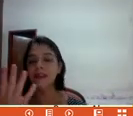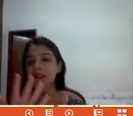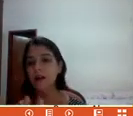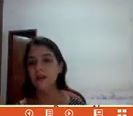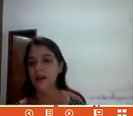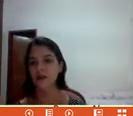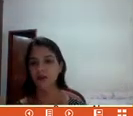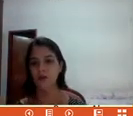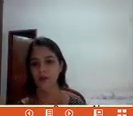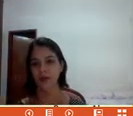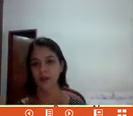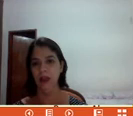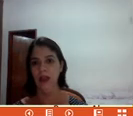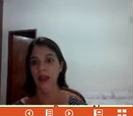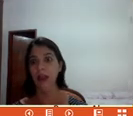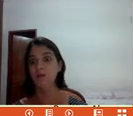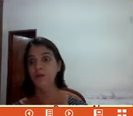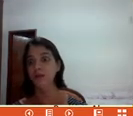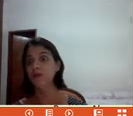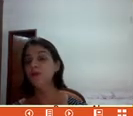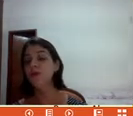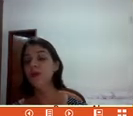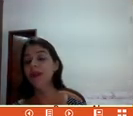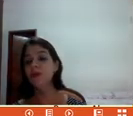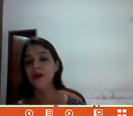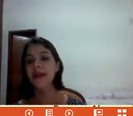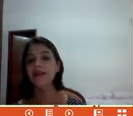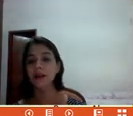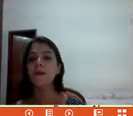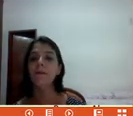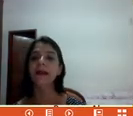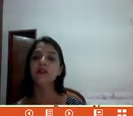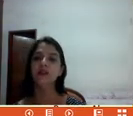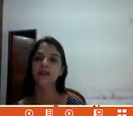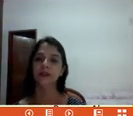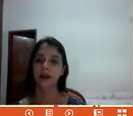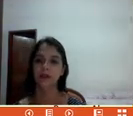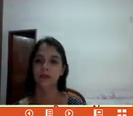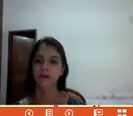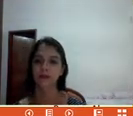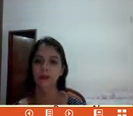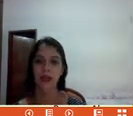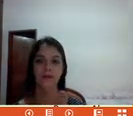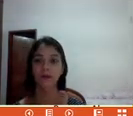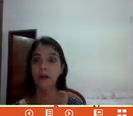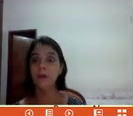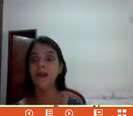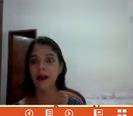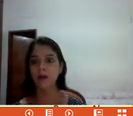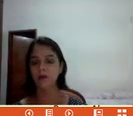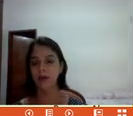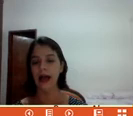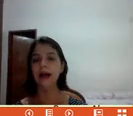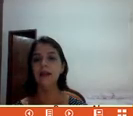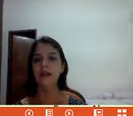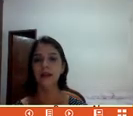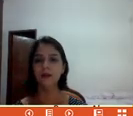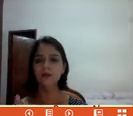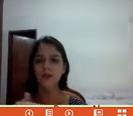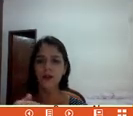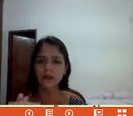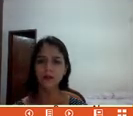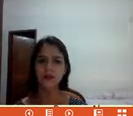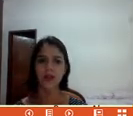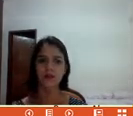expressão facial dela te conta. E para o surdo isso é extremamente necessário. É fundamental, tá? Que